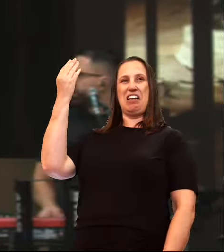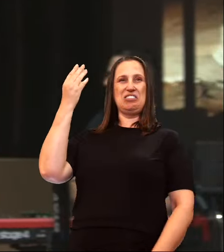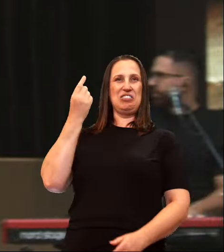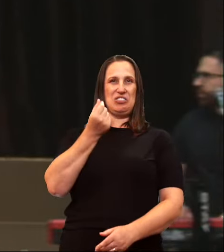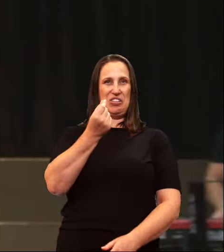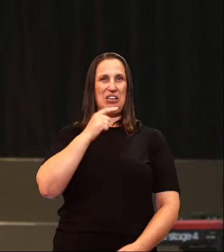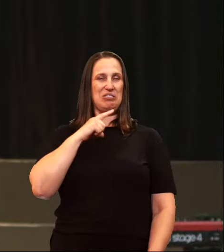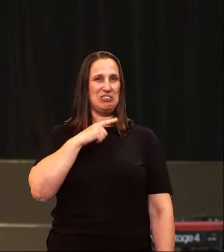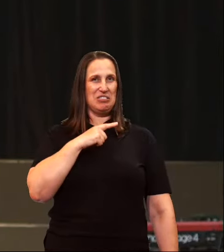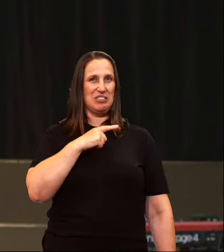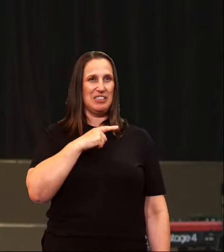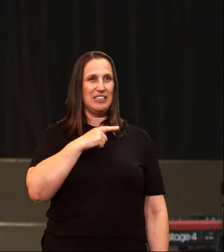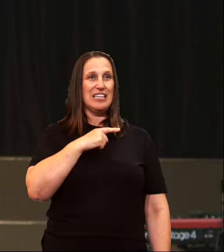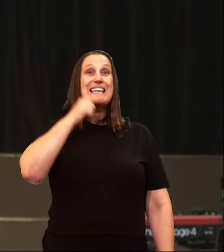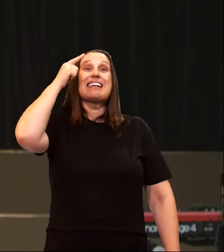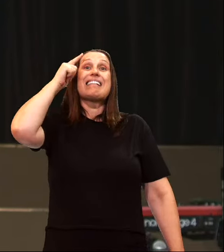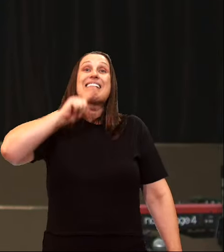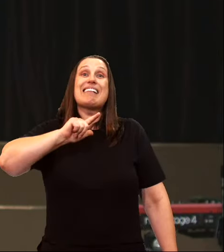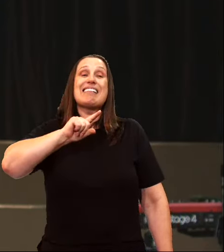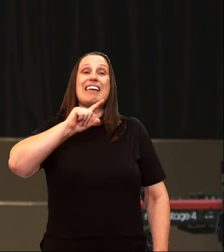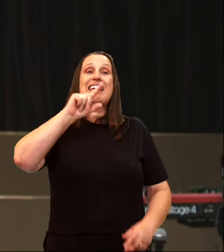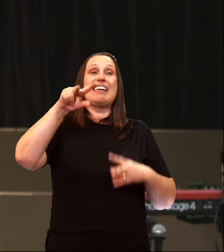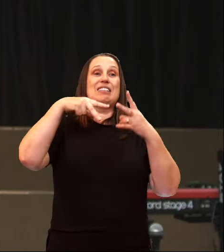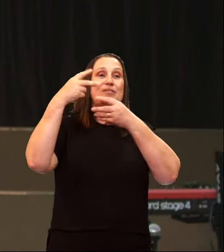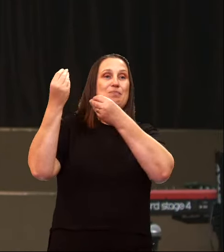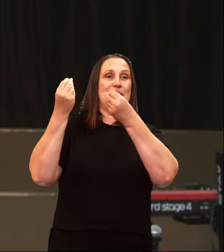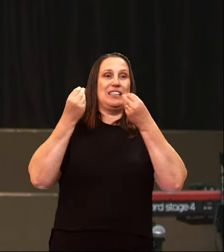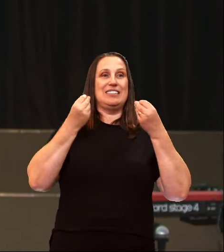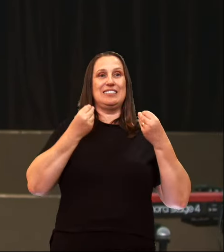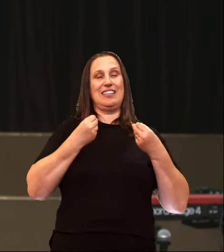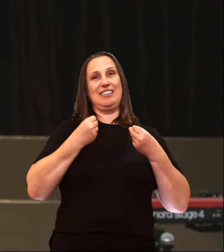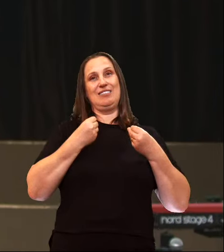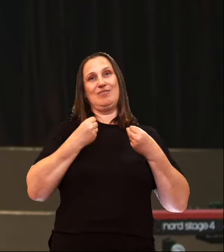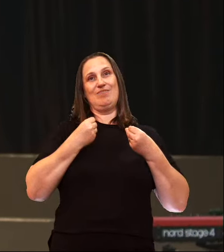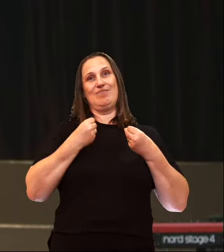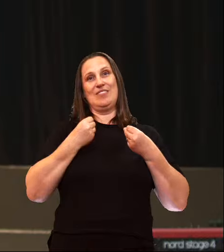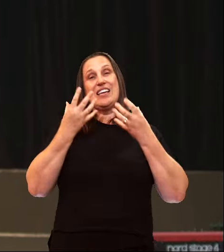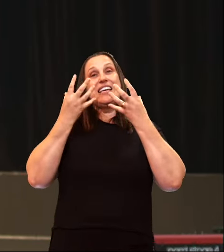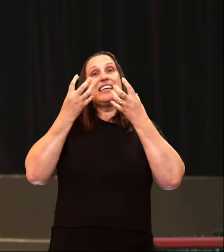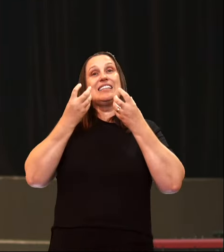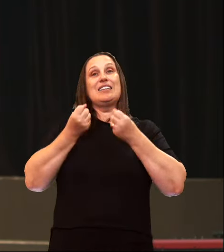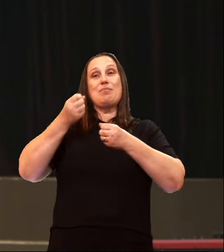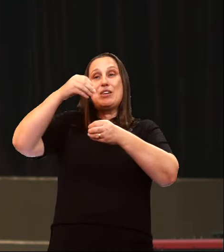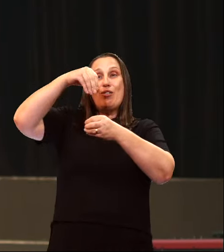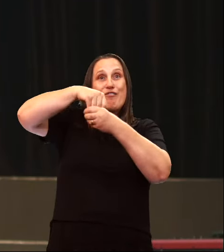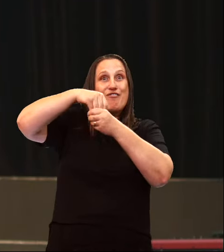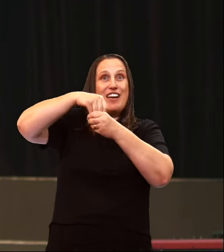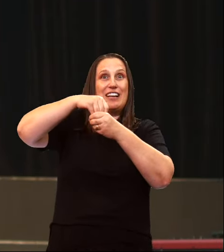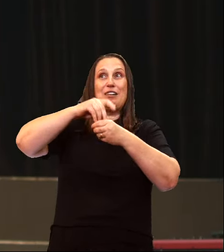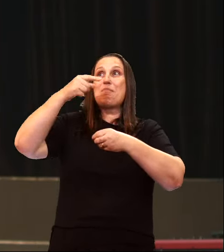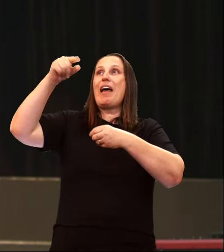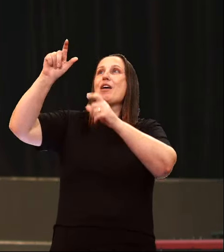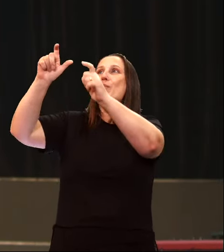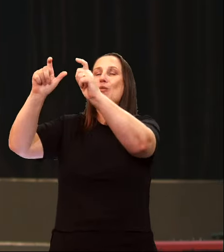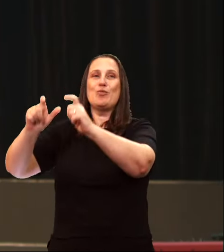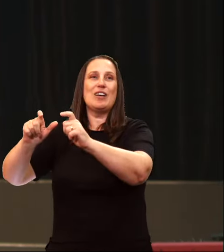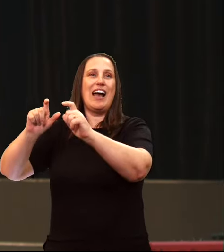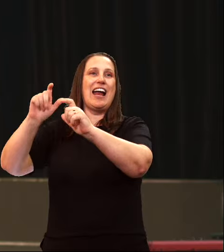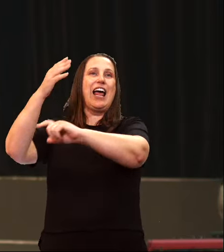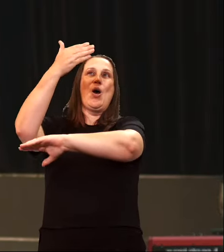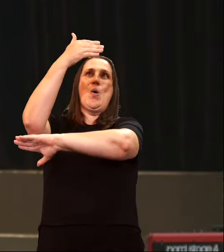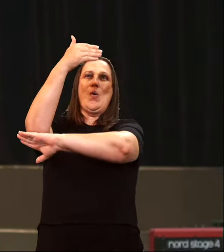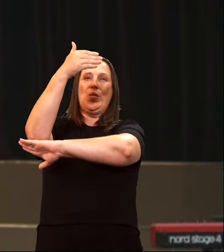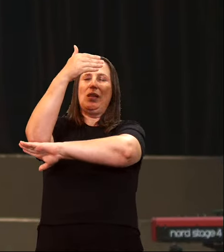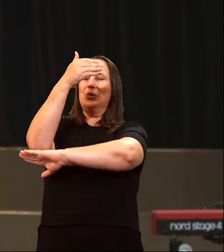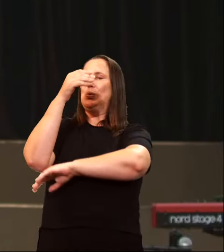dessa. Ganhei de graça. E ainda recebi uma oferta para ir para um resort. Foi uma maravilha. Isso